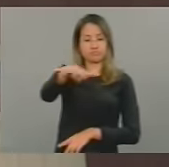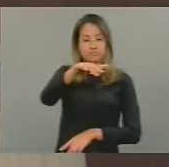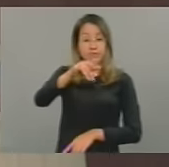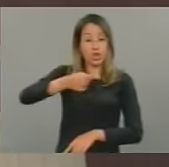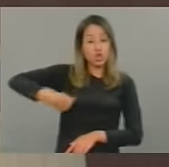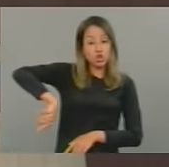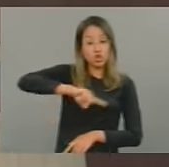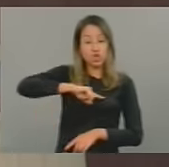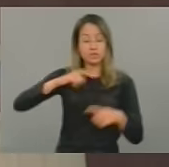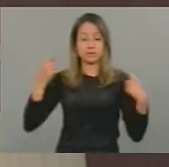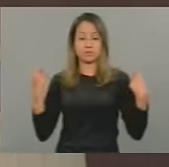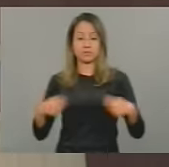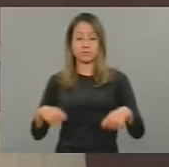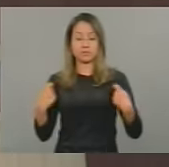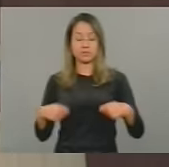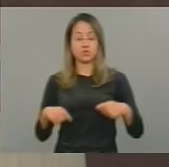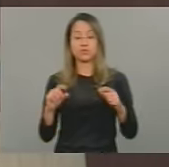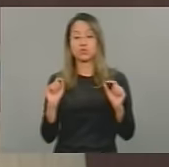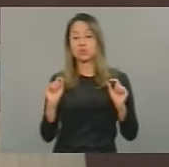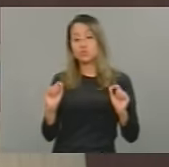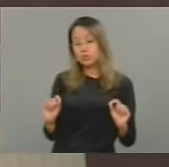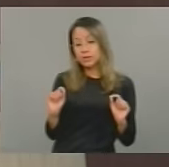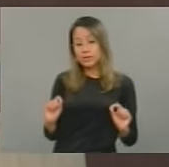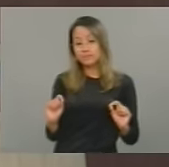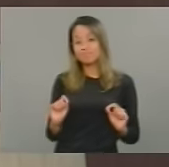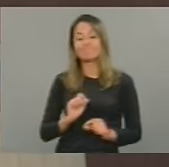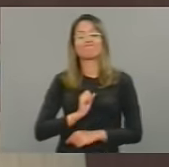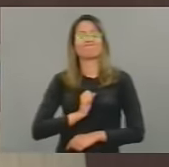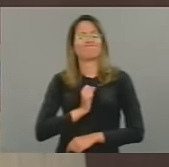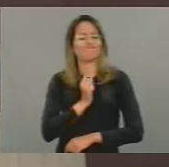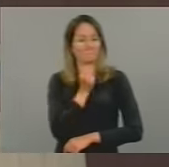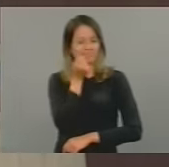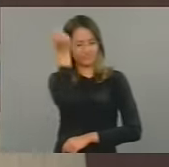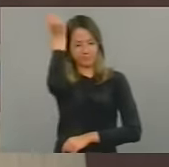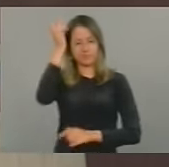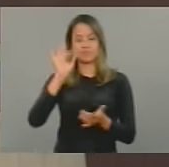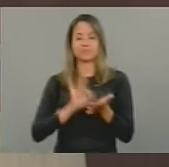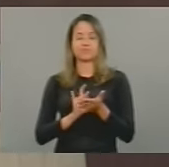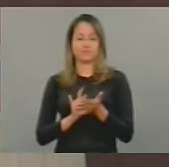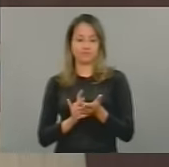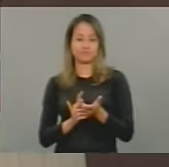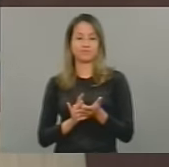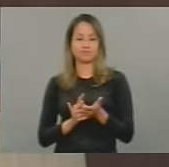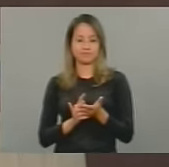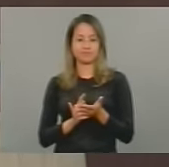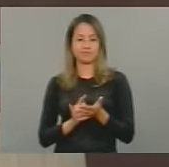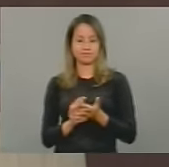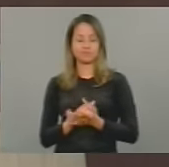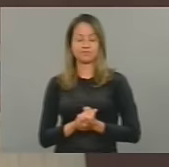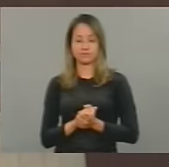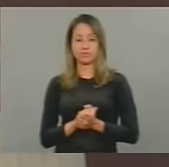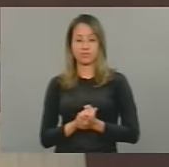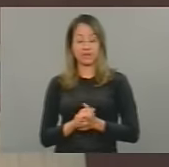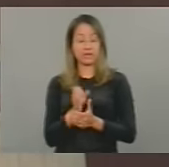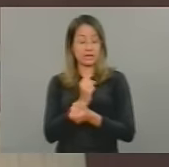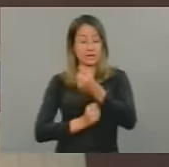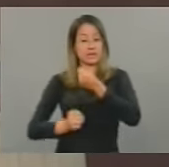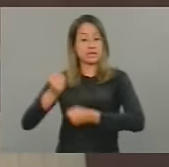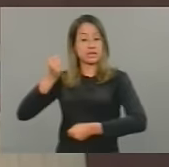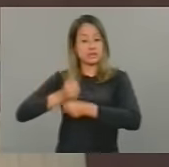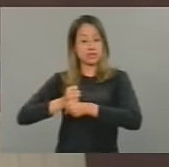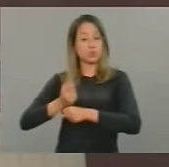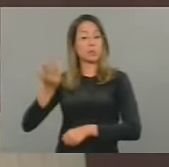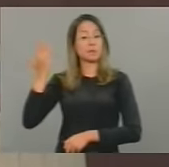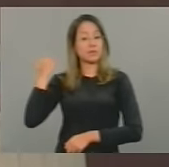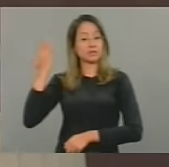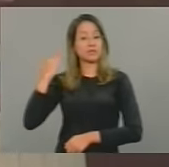temos que, obviamente, nos revoltarmos contra essa desigualdade. No ano passado, foram